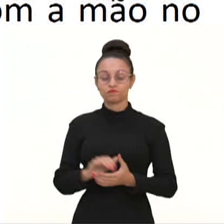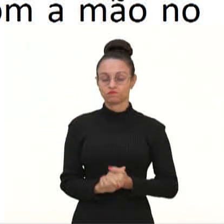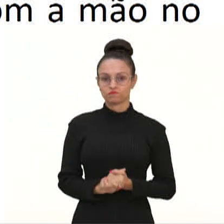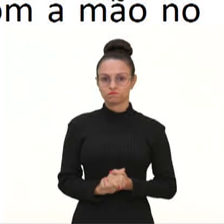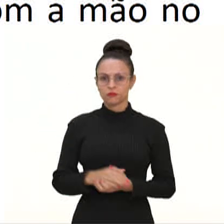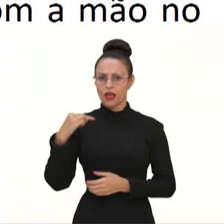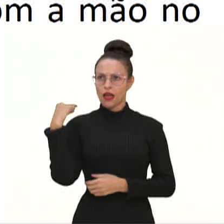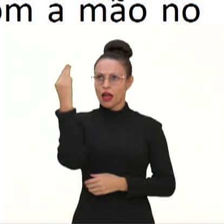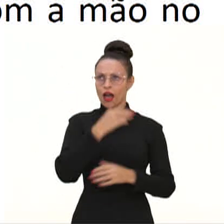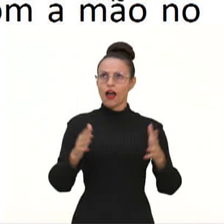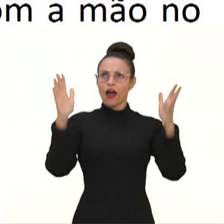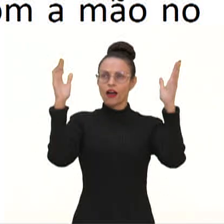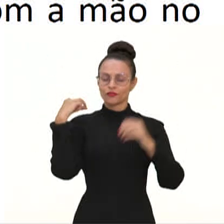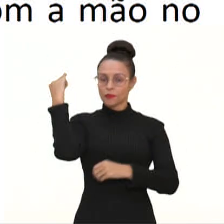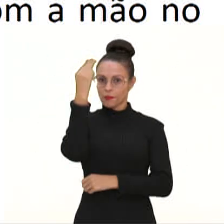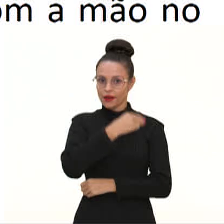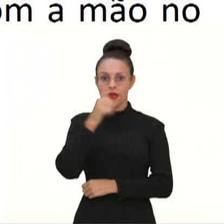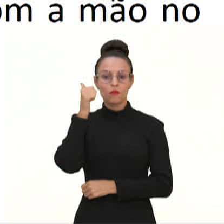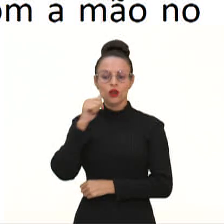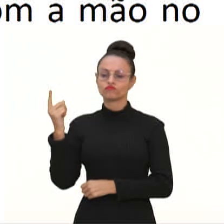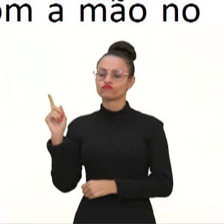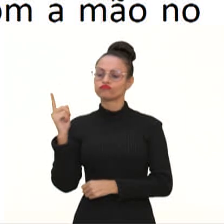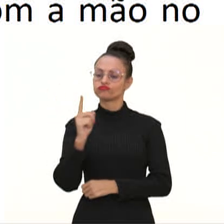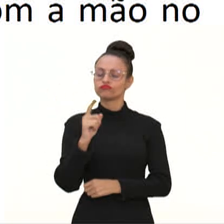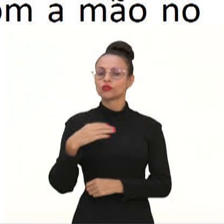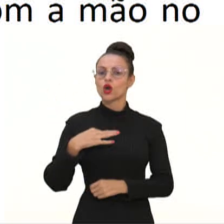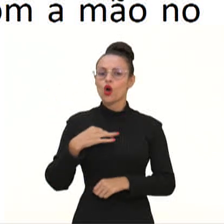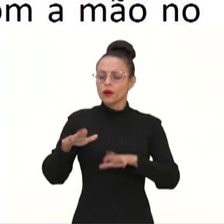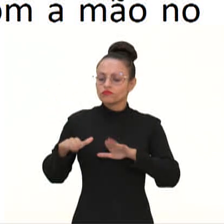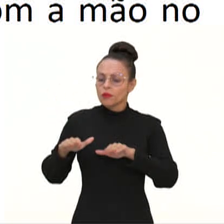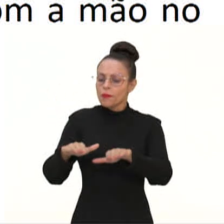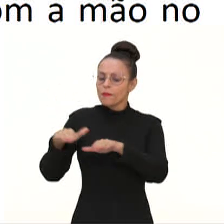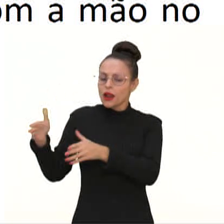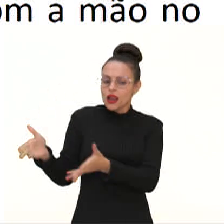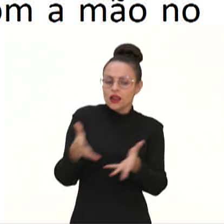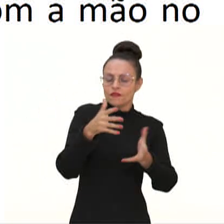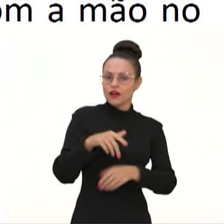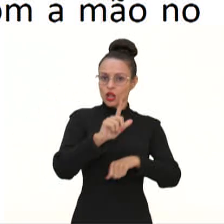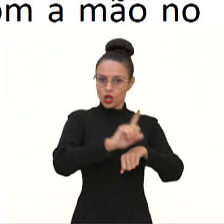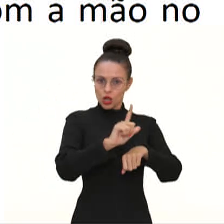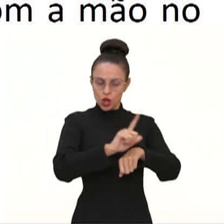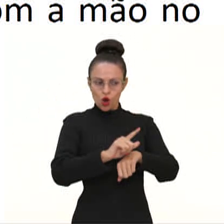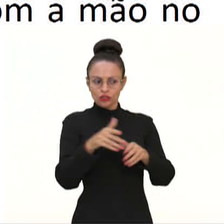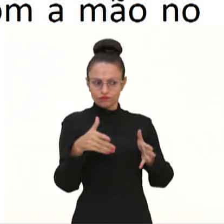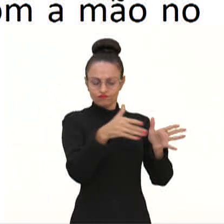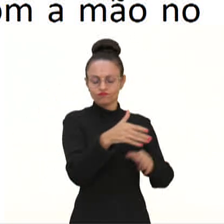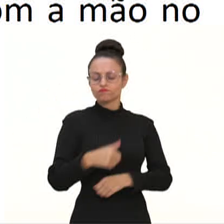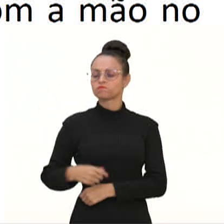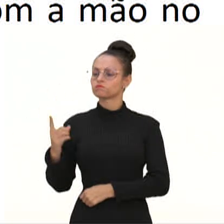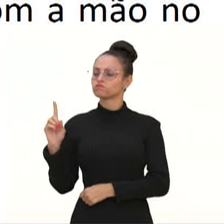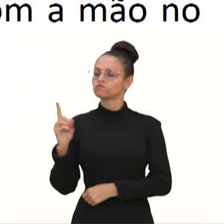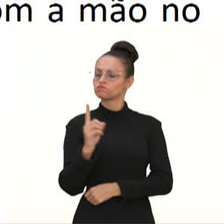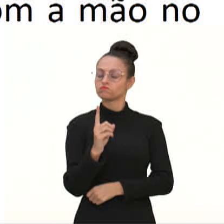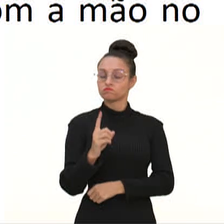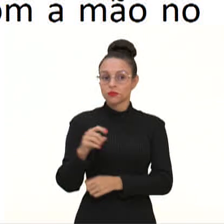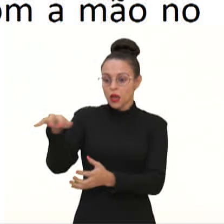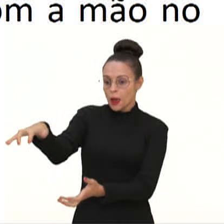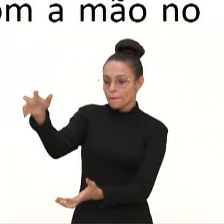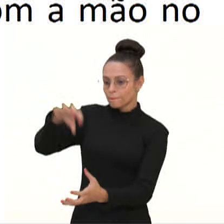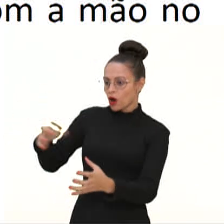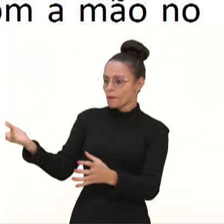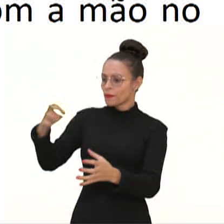A senhora Dona Custódia saiu para ir levar umas costuras à loja que era na Rua do Hospício. Pegou as